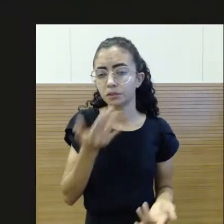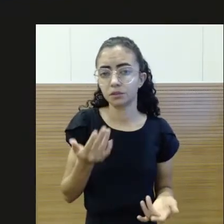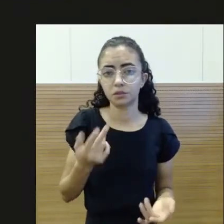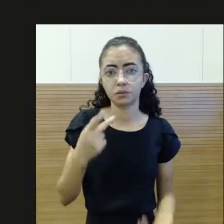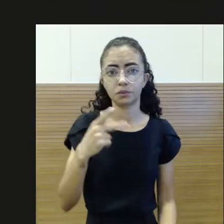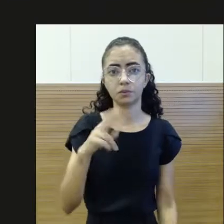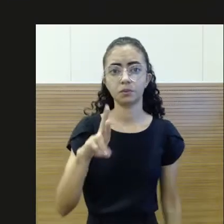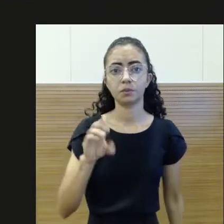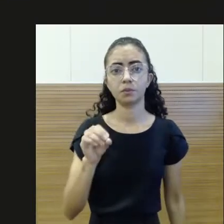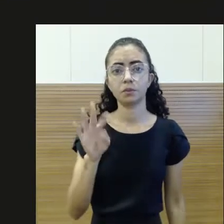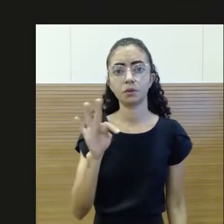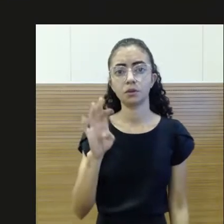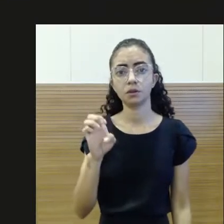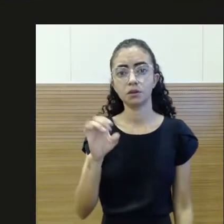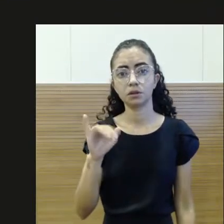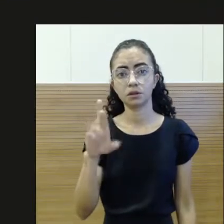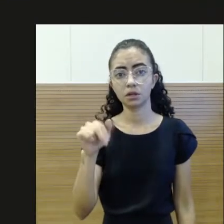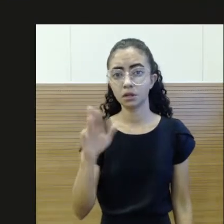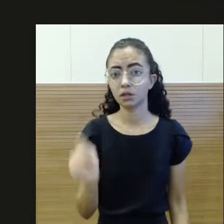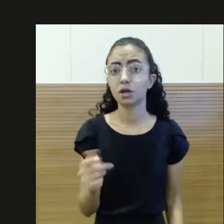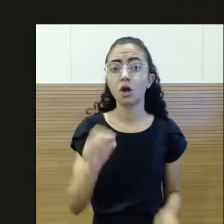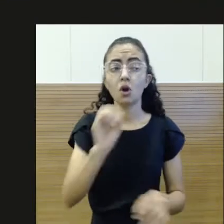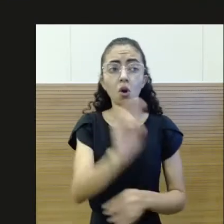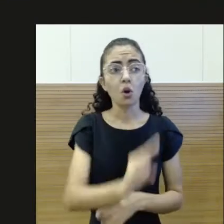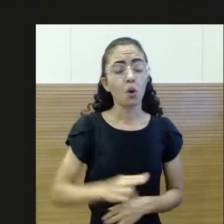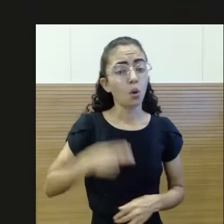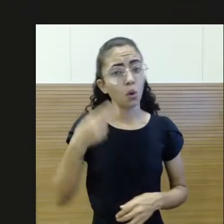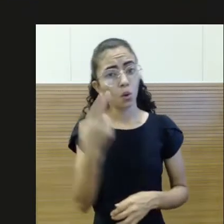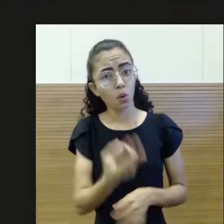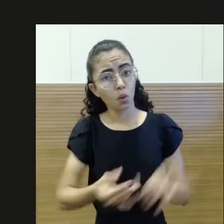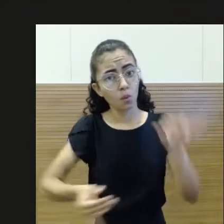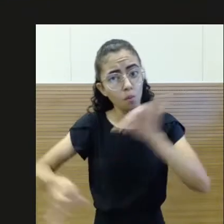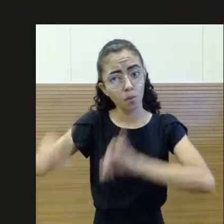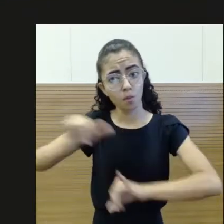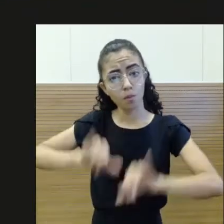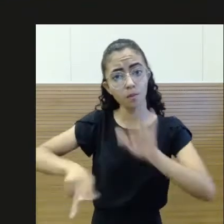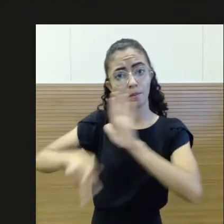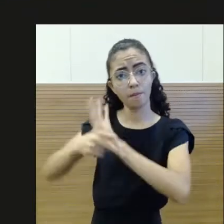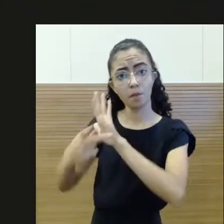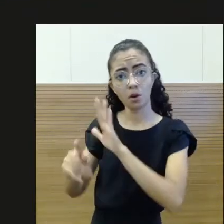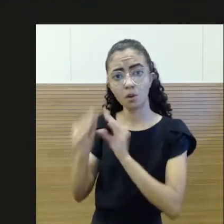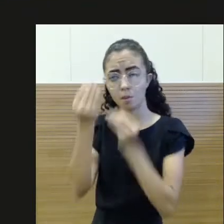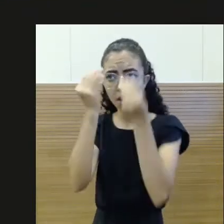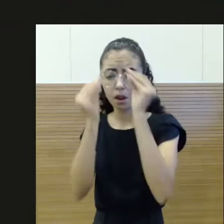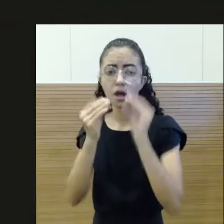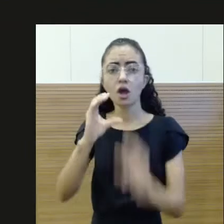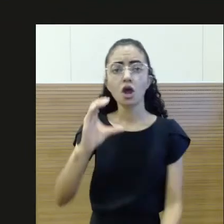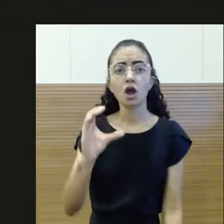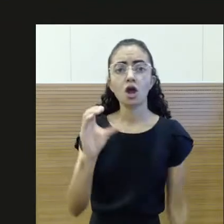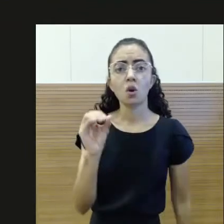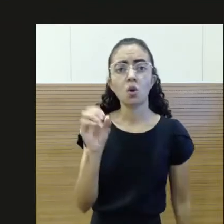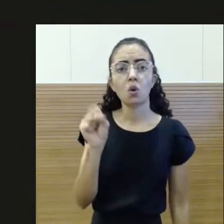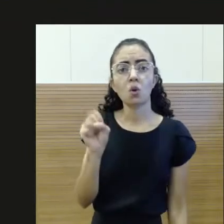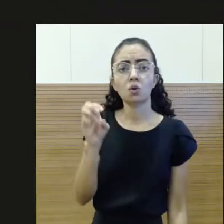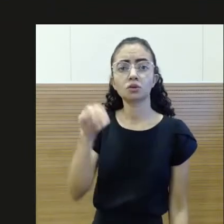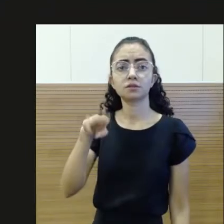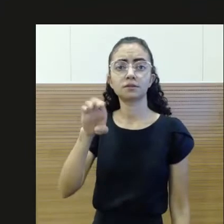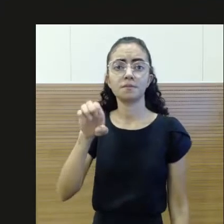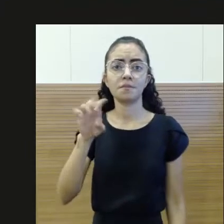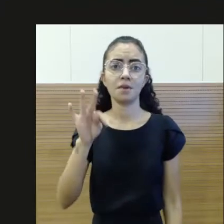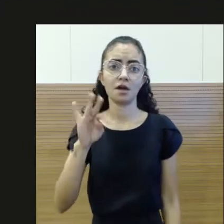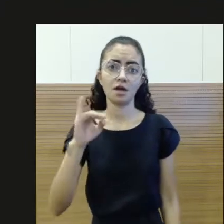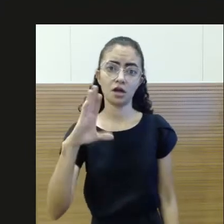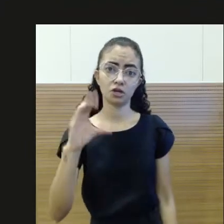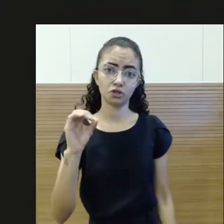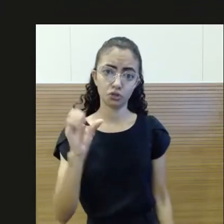do soro, né? Ou aditivos cosméticos, aromatizantes, emulsificantes, etc. Uma outra característica